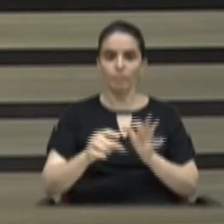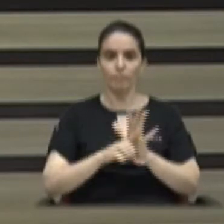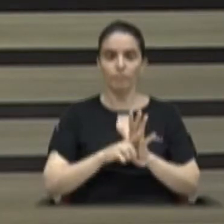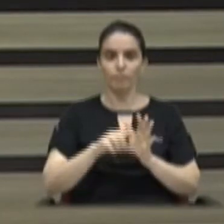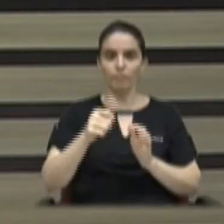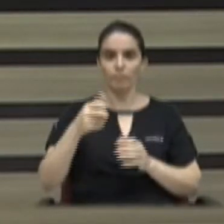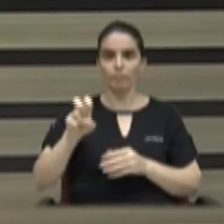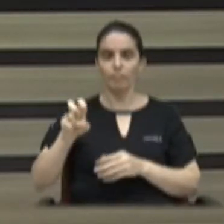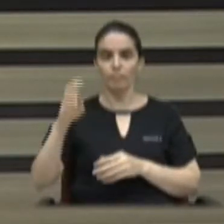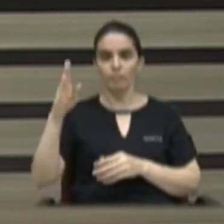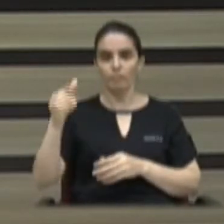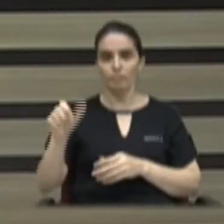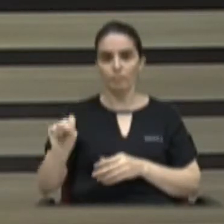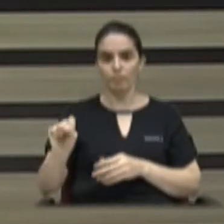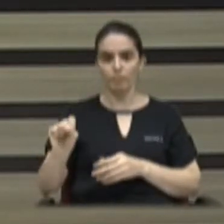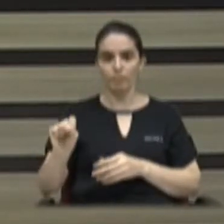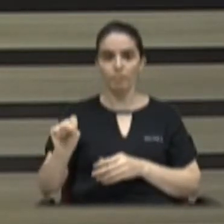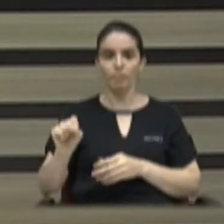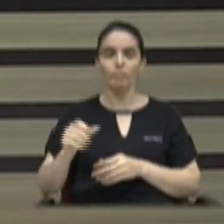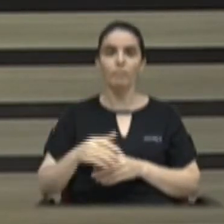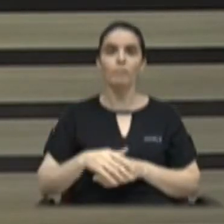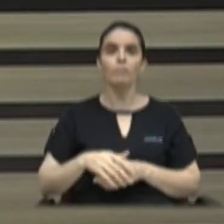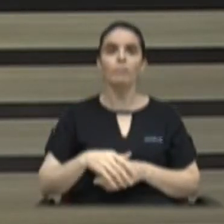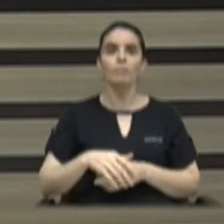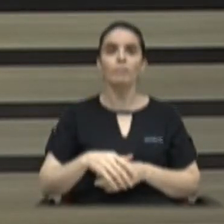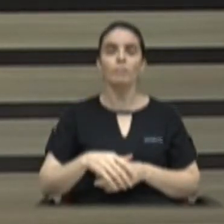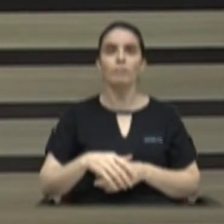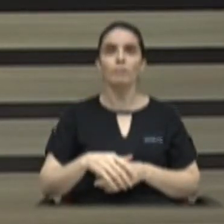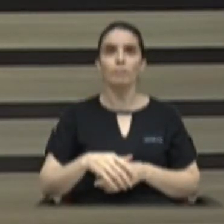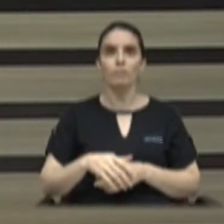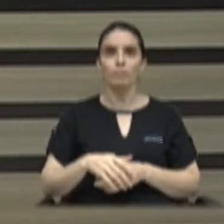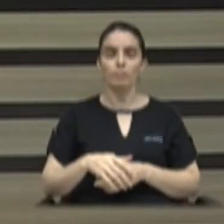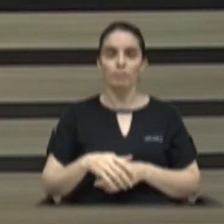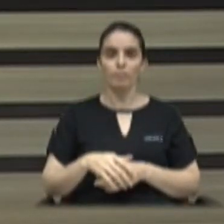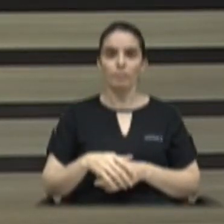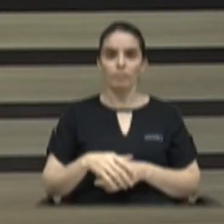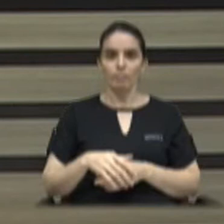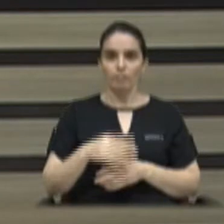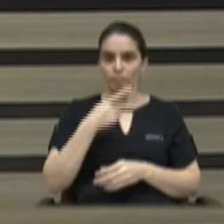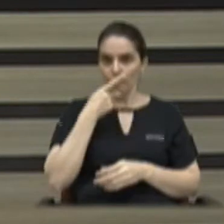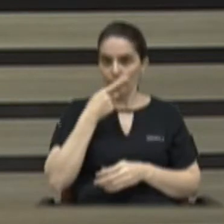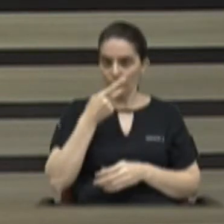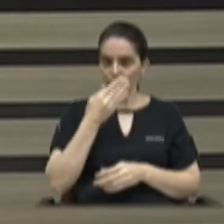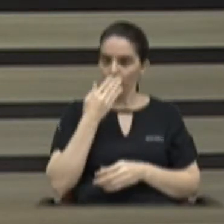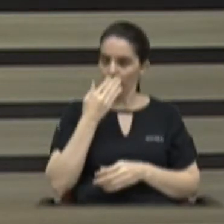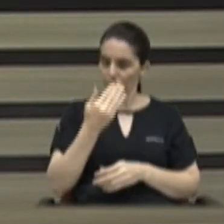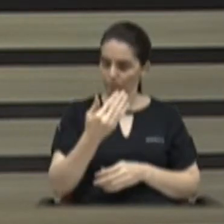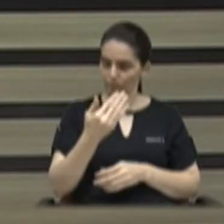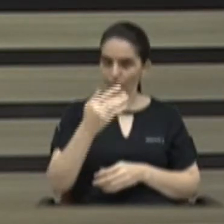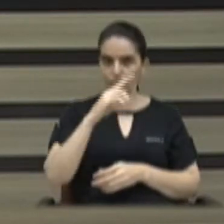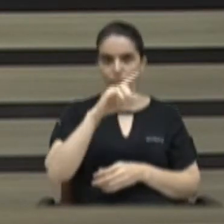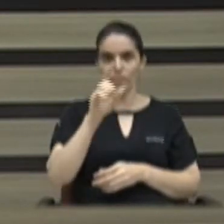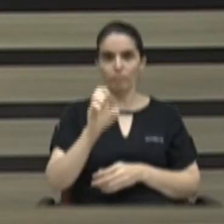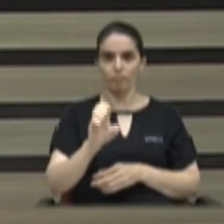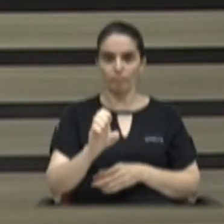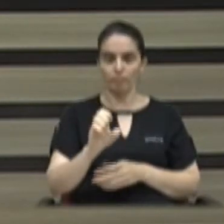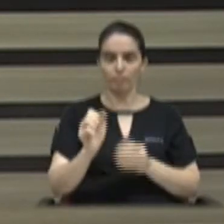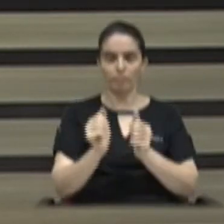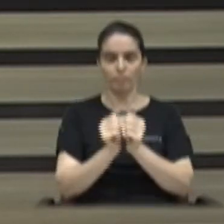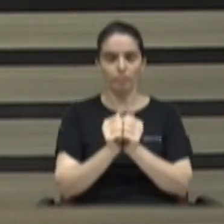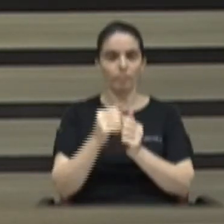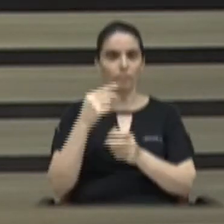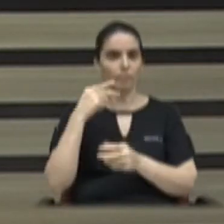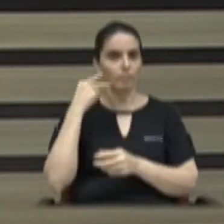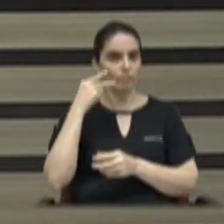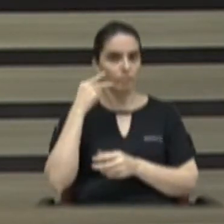número 15/2018. Excelentíssimo senhor, vimos a ilustre presença de Vossa Excelência e dos dignos